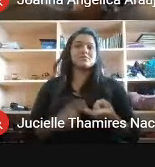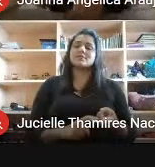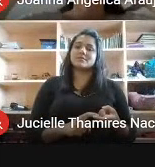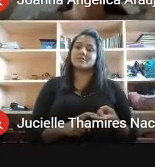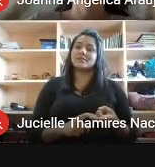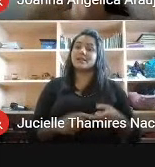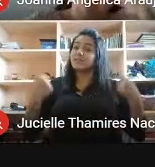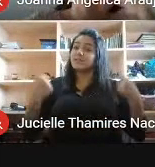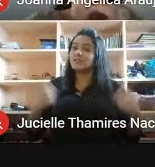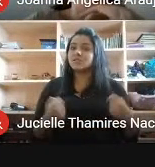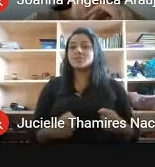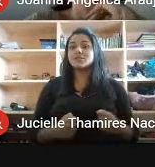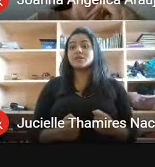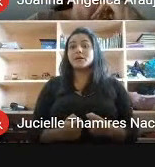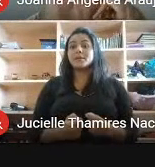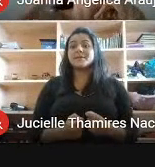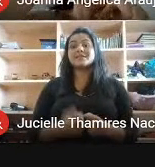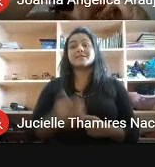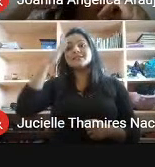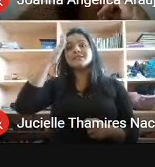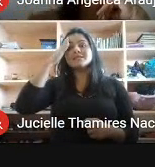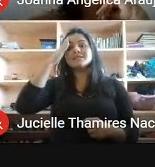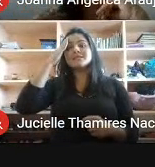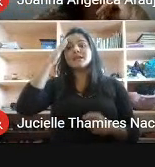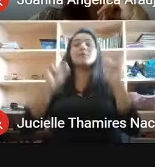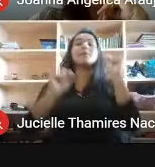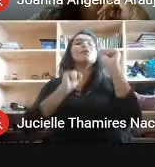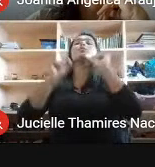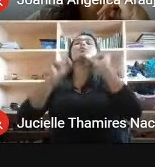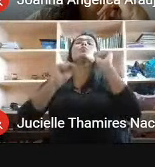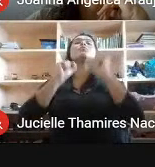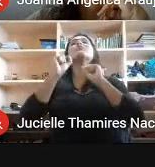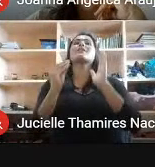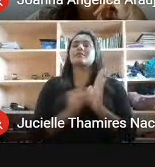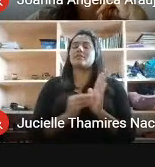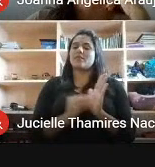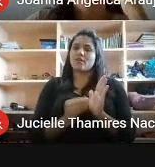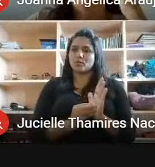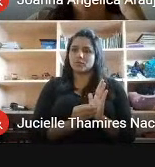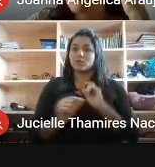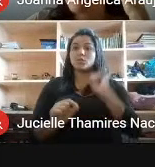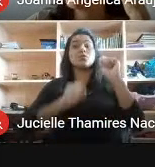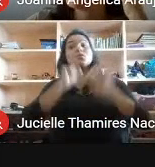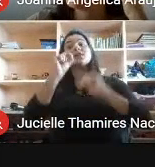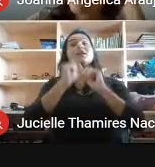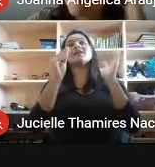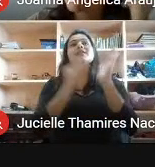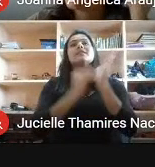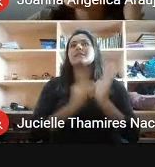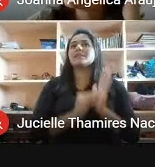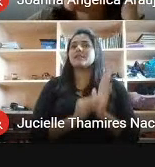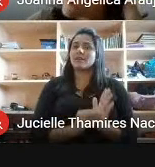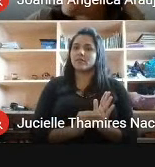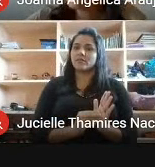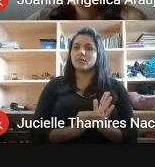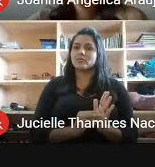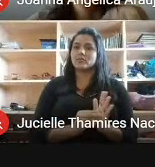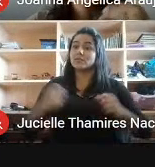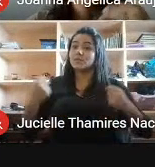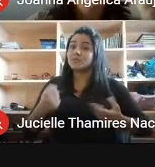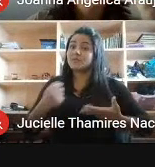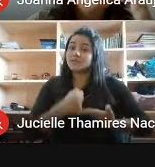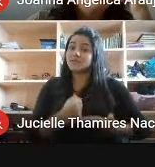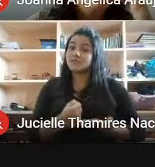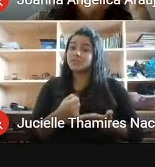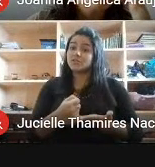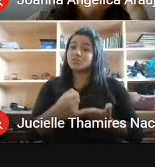E aí entra a importância de não ter só atenção básica. Tem que ter a rede. Né? Tem que ter a rede. Porque se a atenção básica funciona bem e o